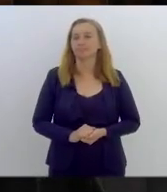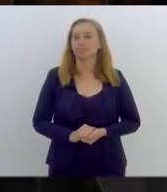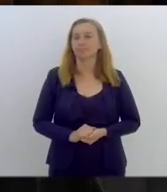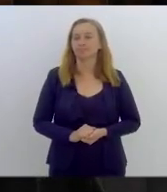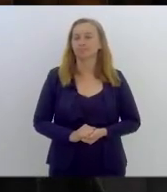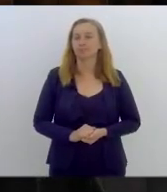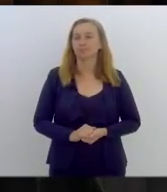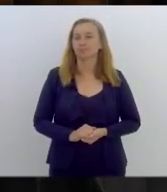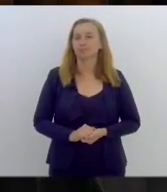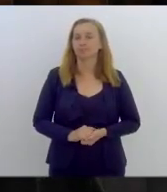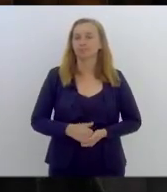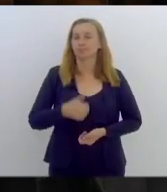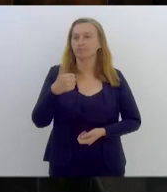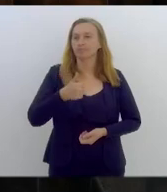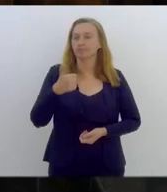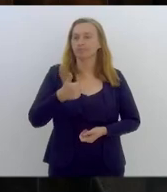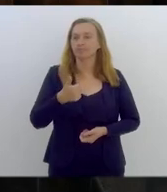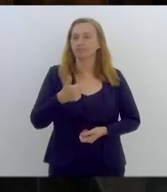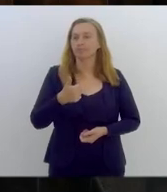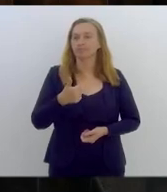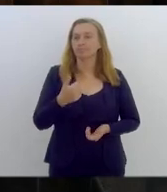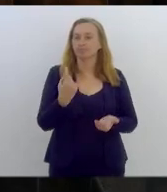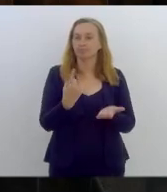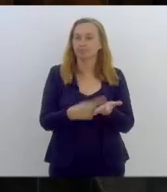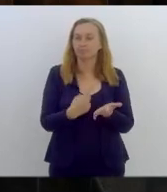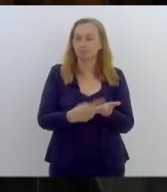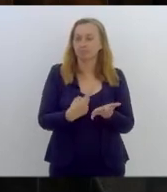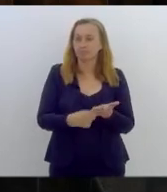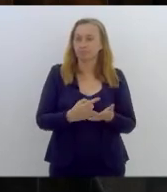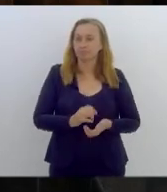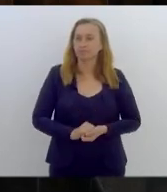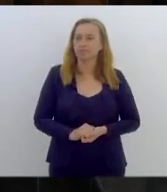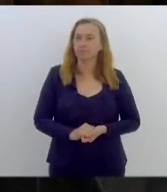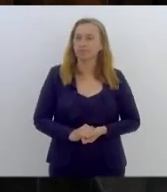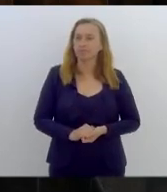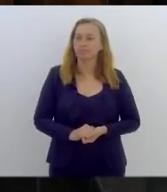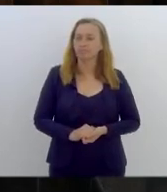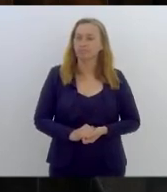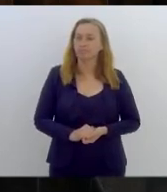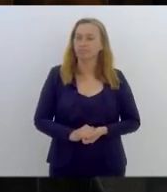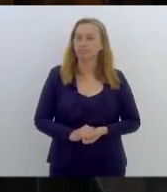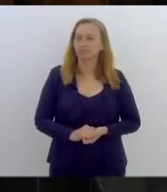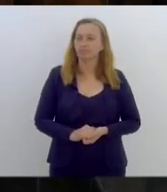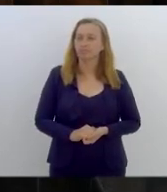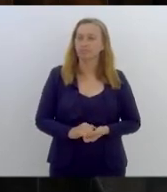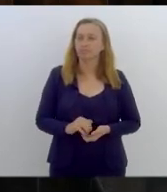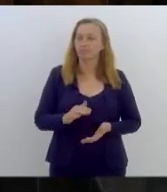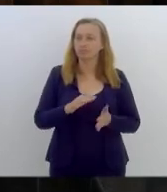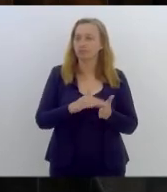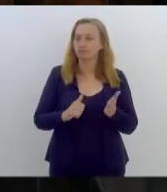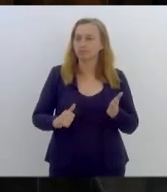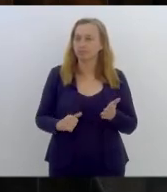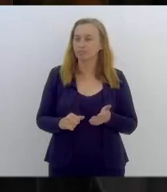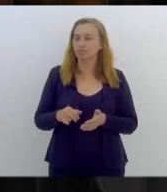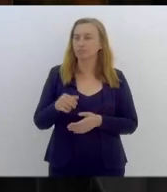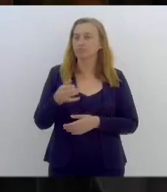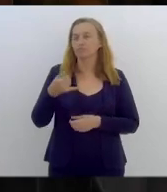no primeiro item acordado com exceção da gasolina